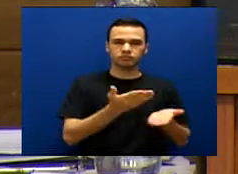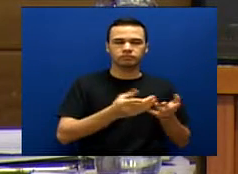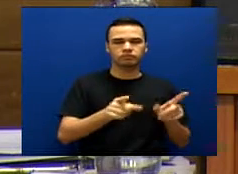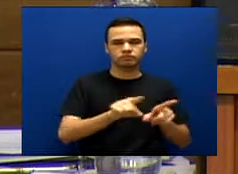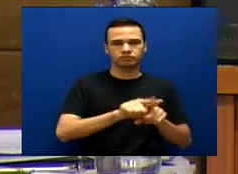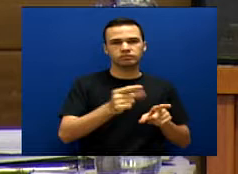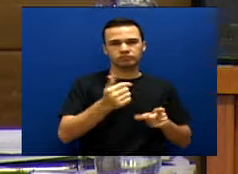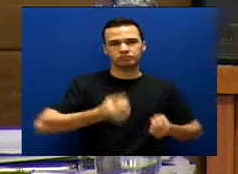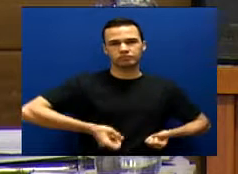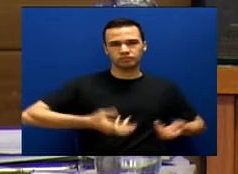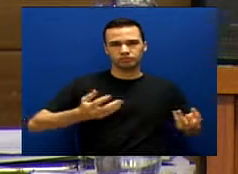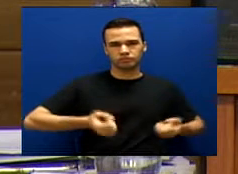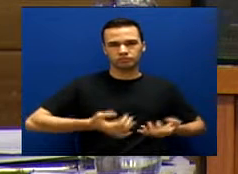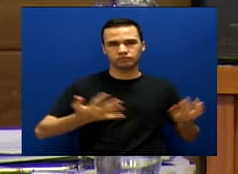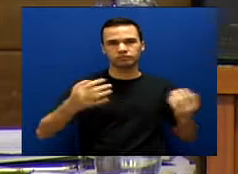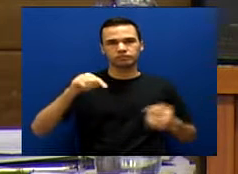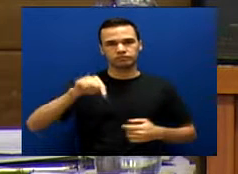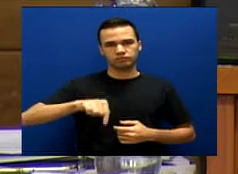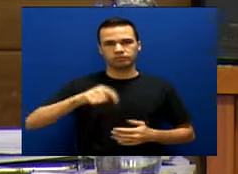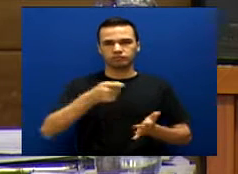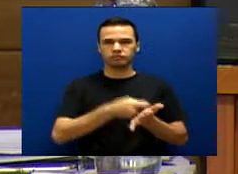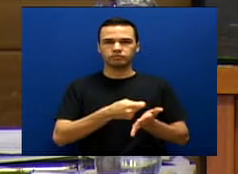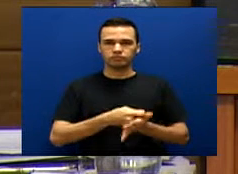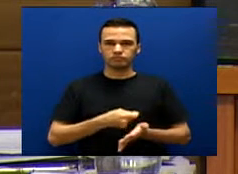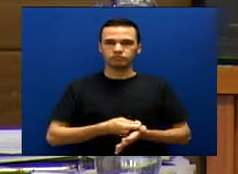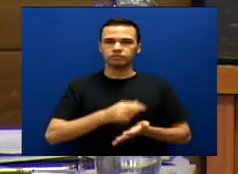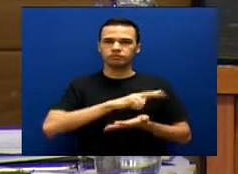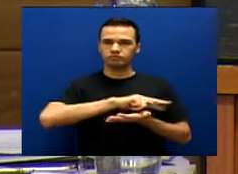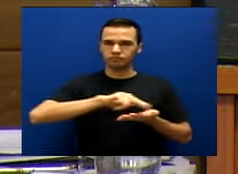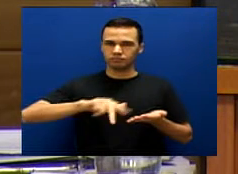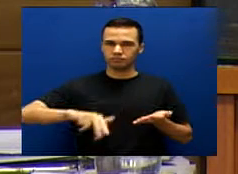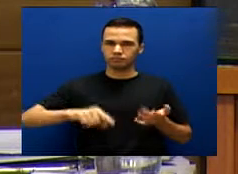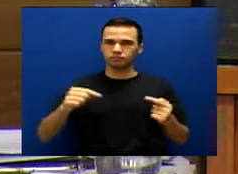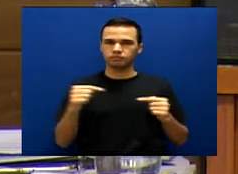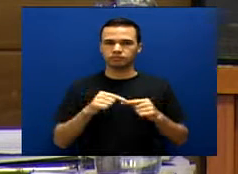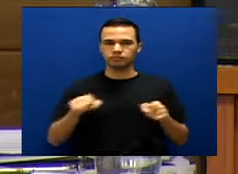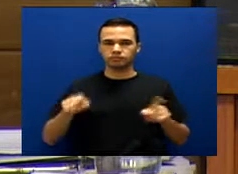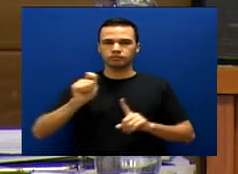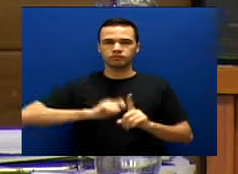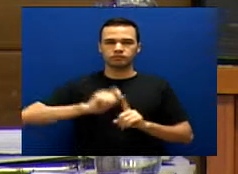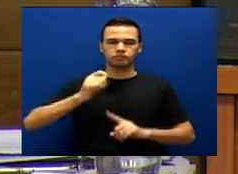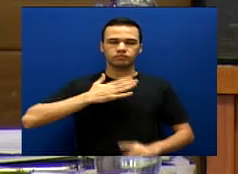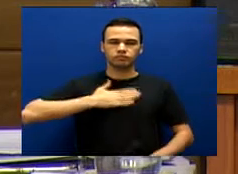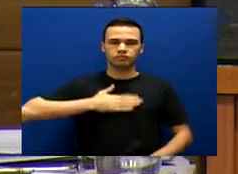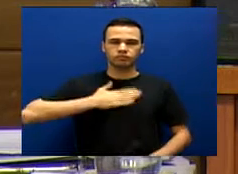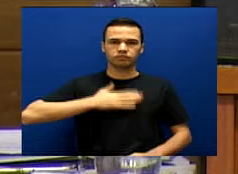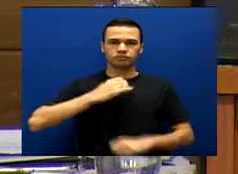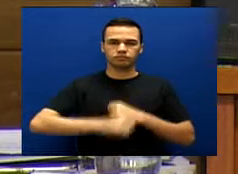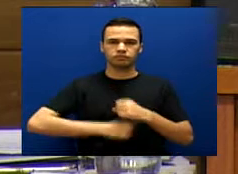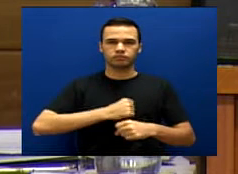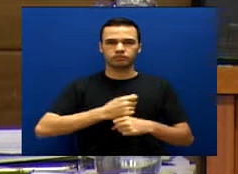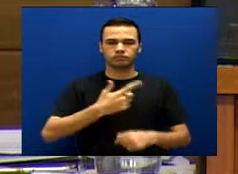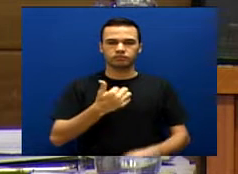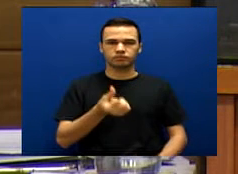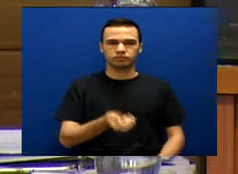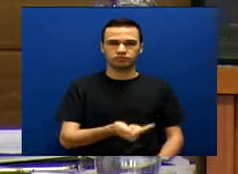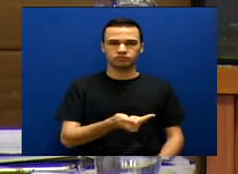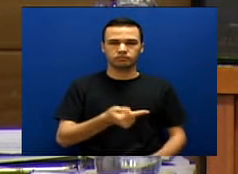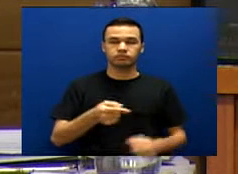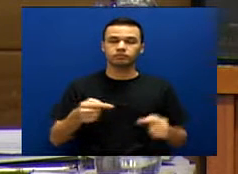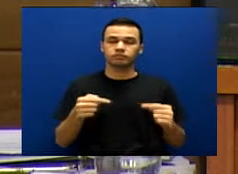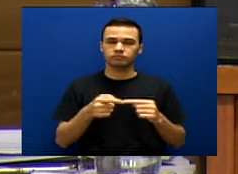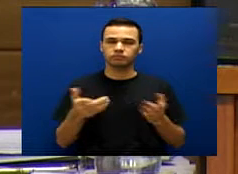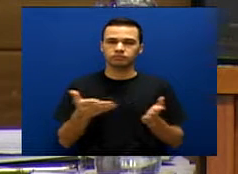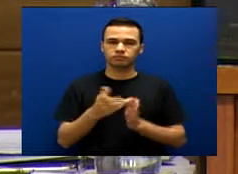da despesa orçamentária por elemento referente ao mês de agosto de 2017. Protocolo